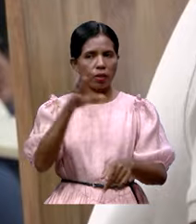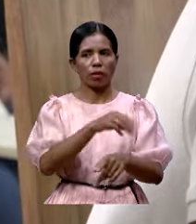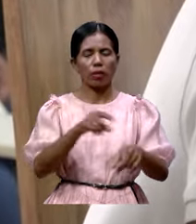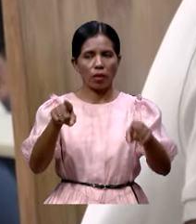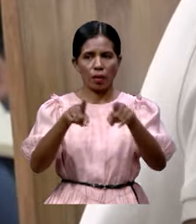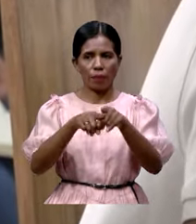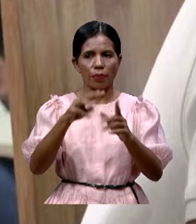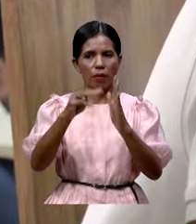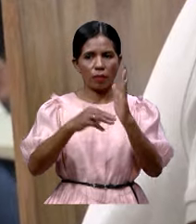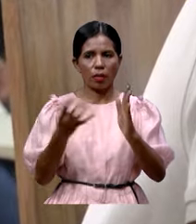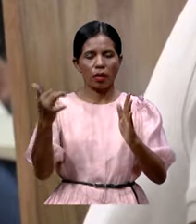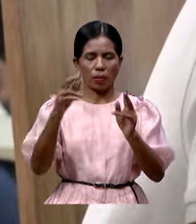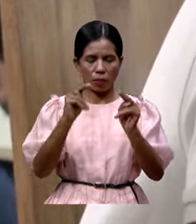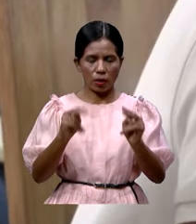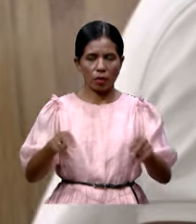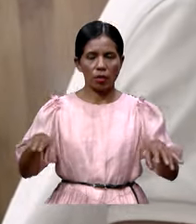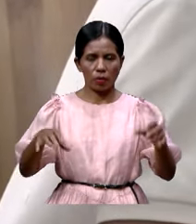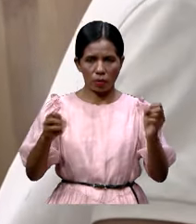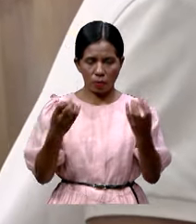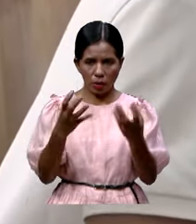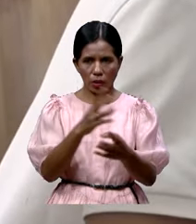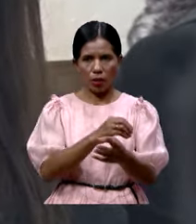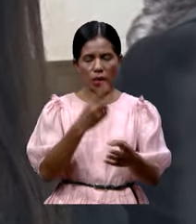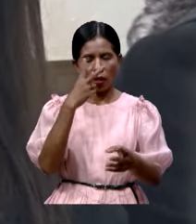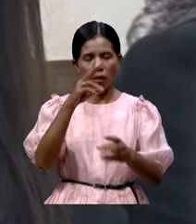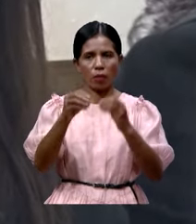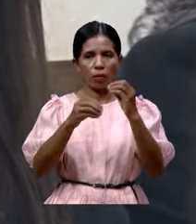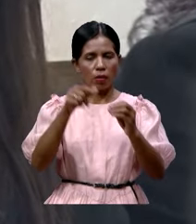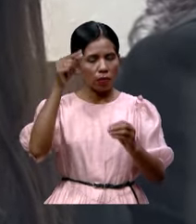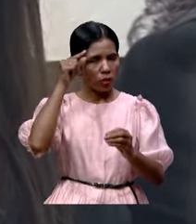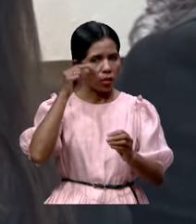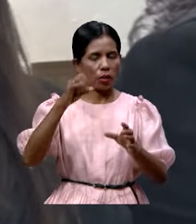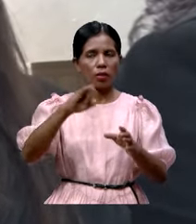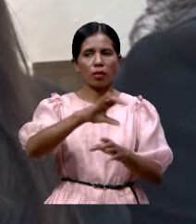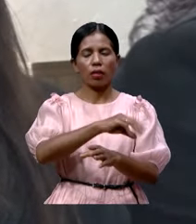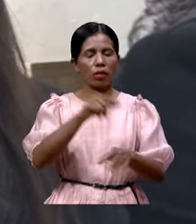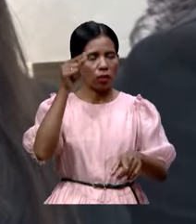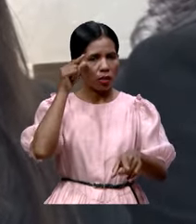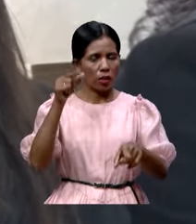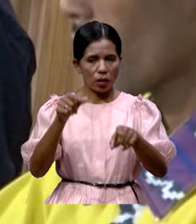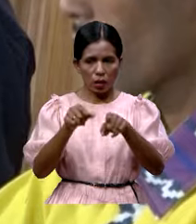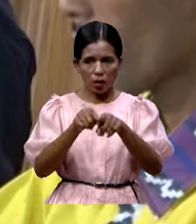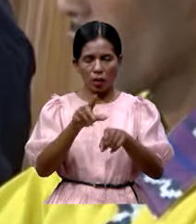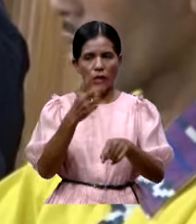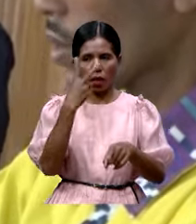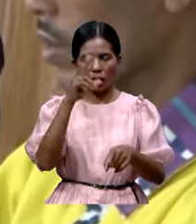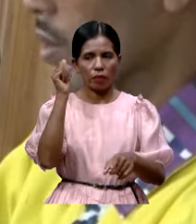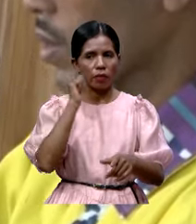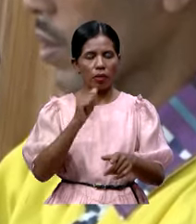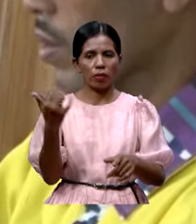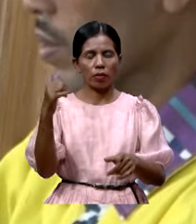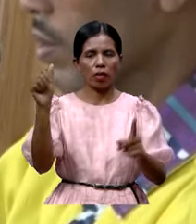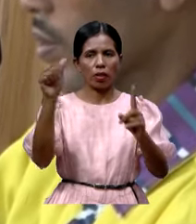Hateten, Media Sira precisa cobertura para cliutan, assunto Igualdade de Gênero e Railaran, nebe foculiu ba sucesso nebe feito sira atingi, laos com